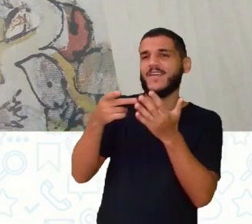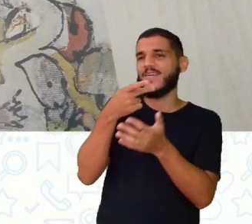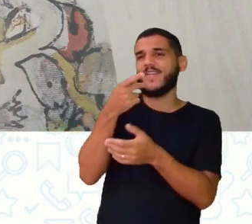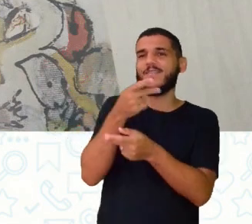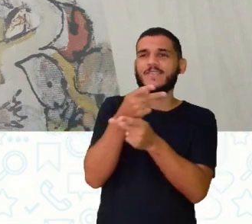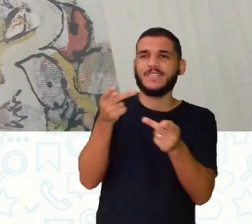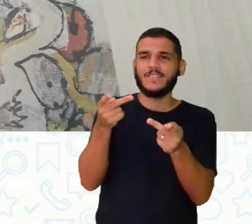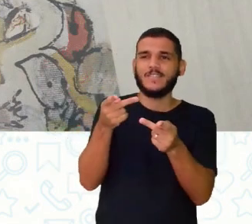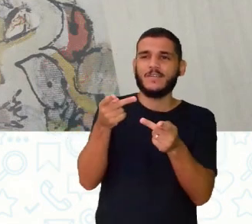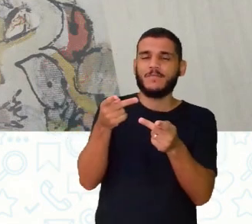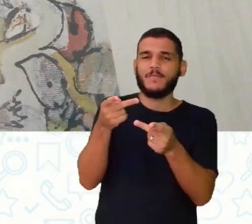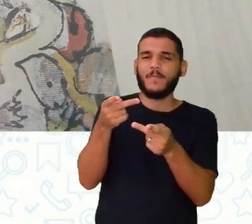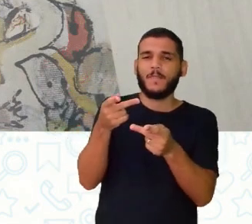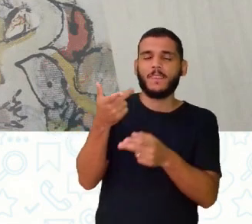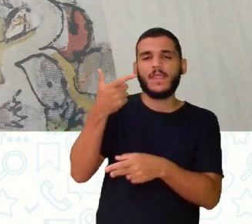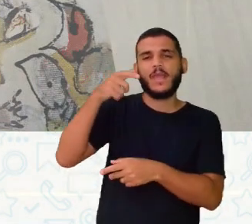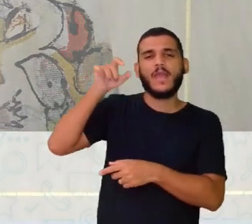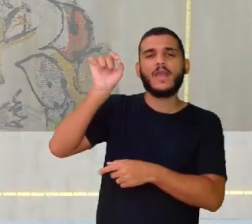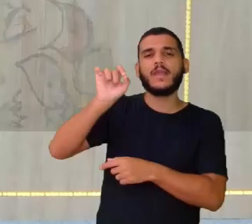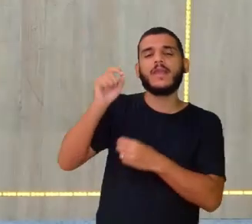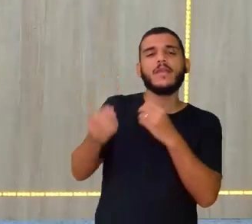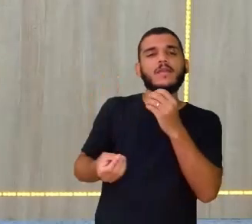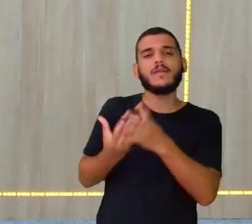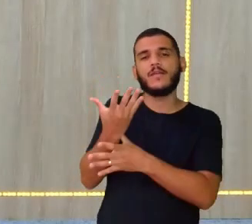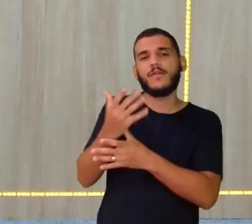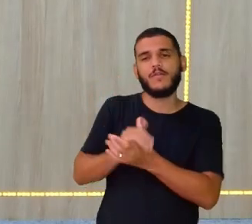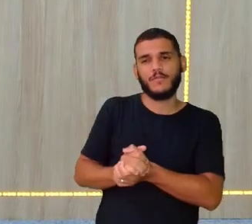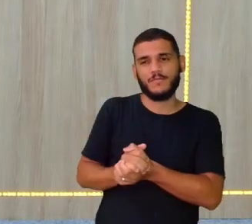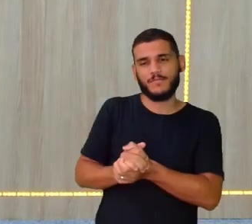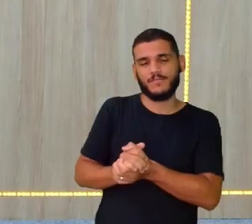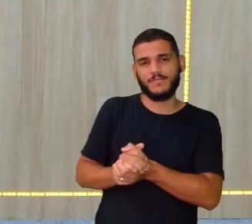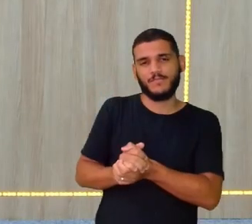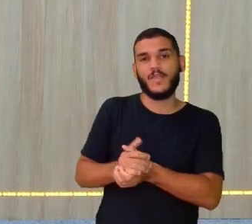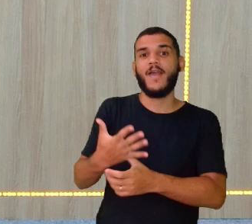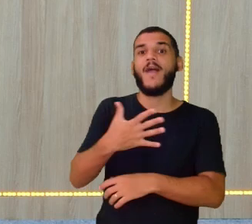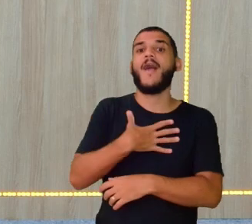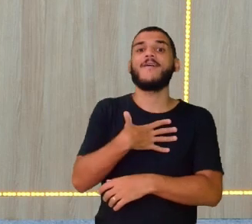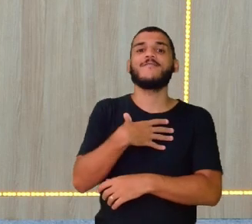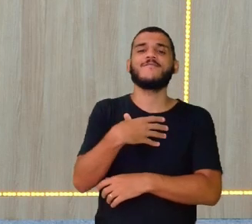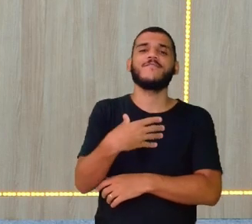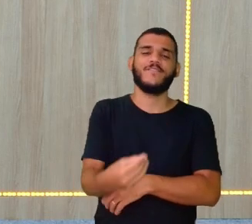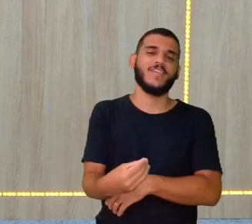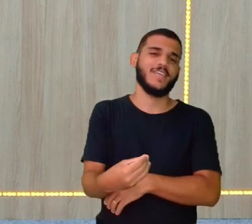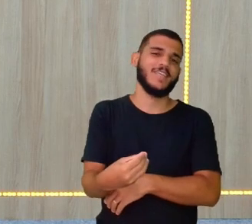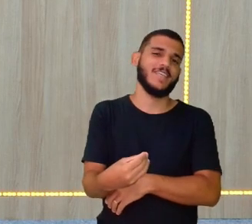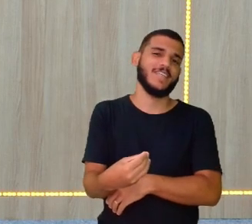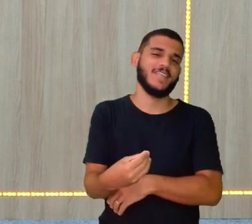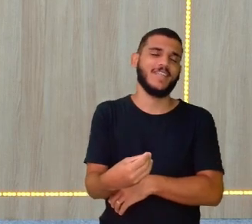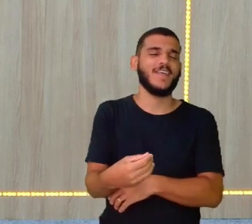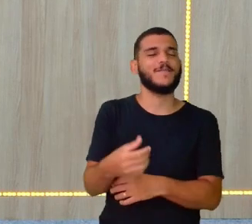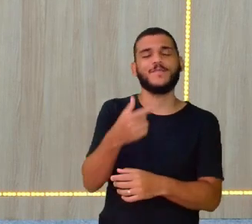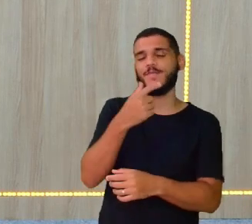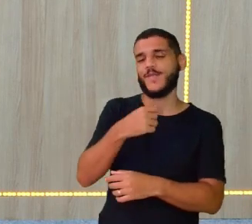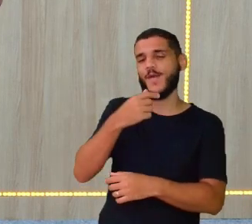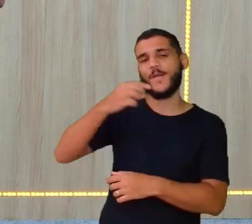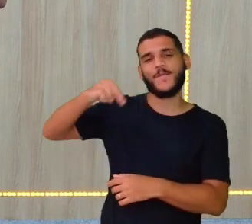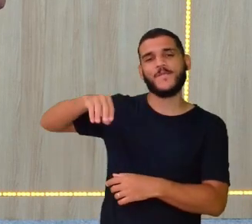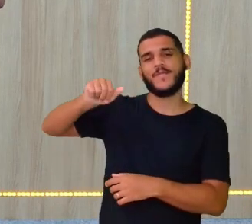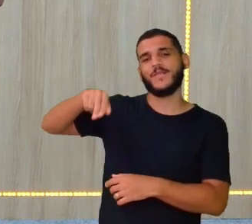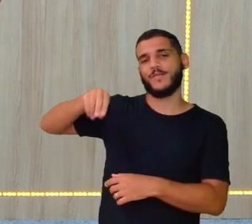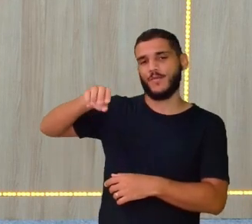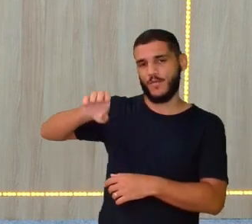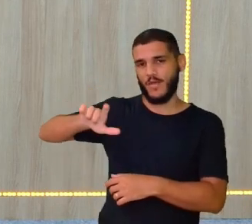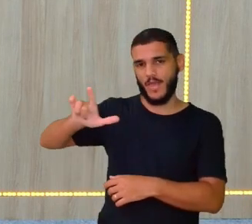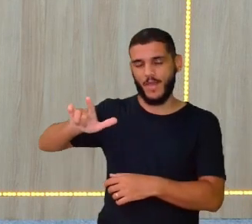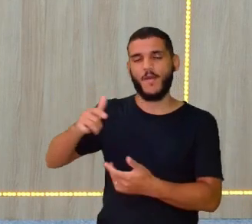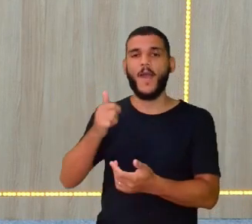vocês, sabe quem construiu essa pintura? Foi a filha de Manuel de Barros, Marta Barros.